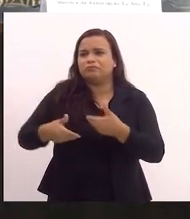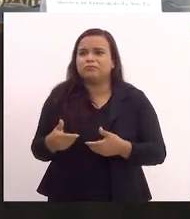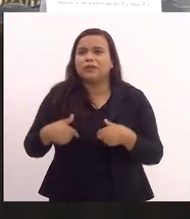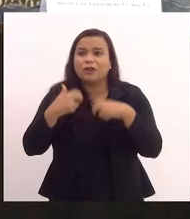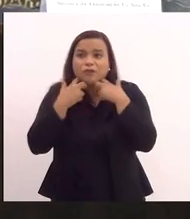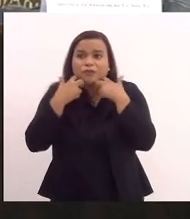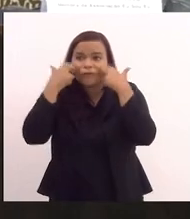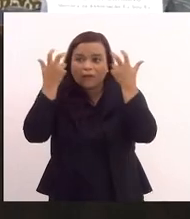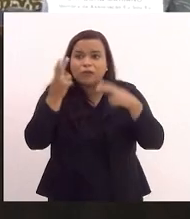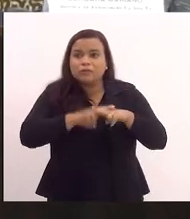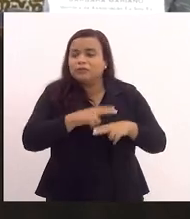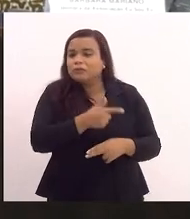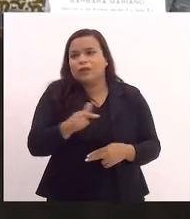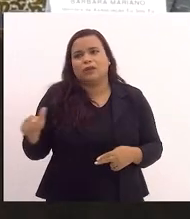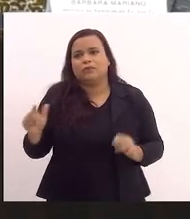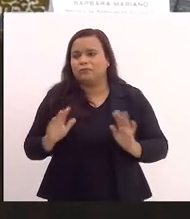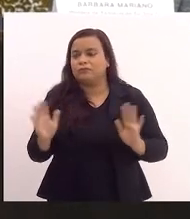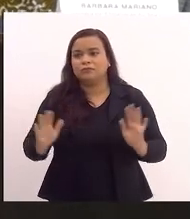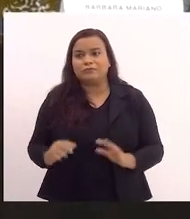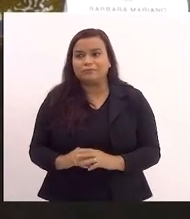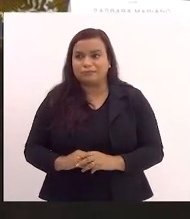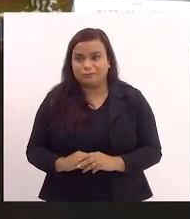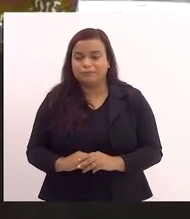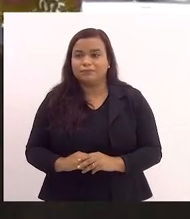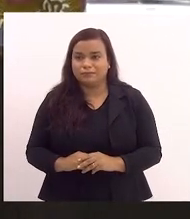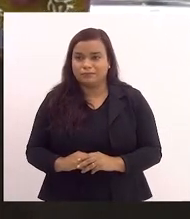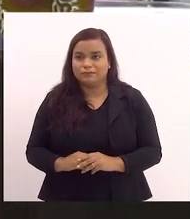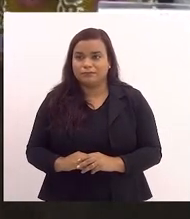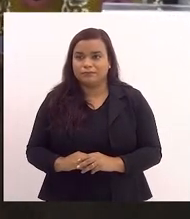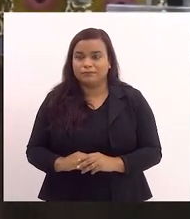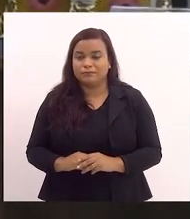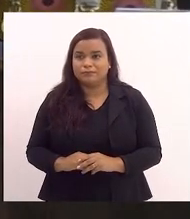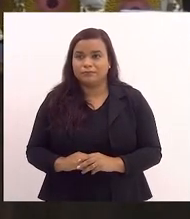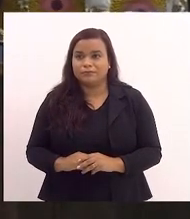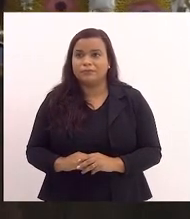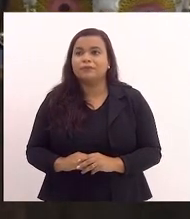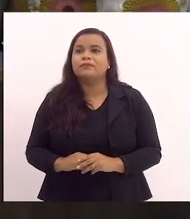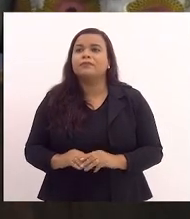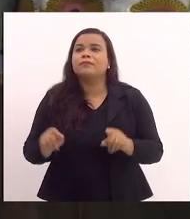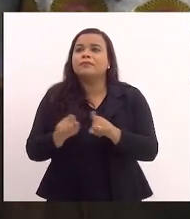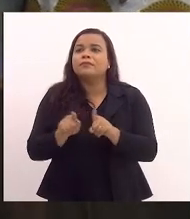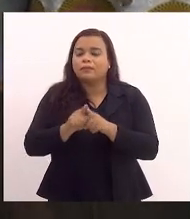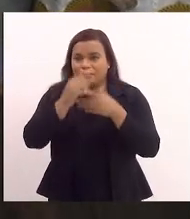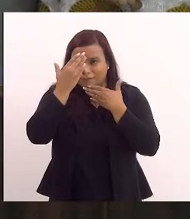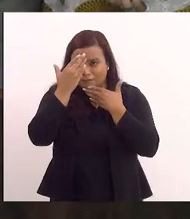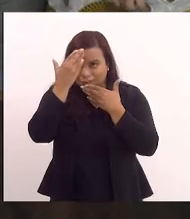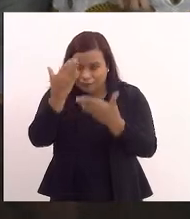Movimentou tudo e todos aqui fora e deu certo, irmão. Obrigado.